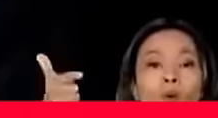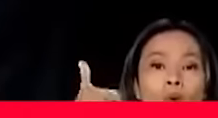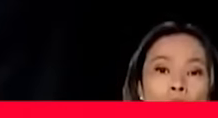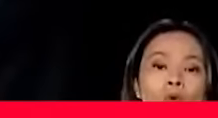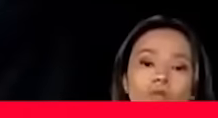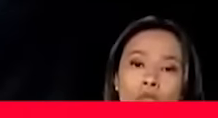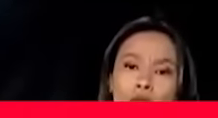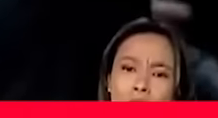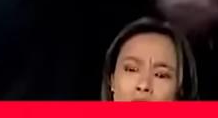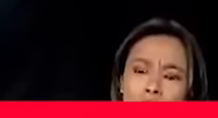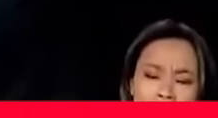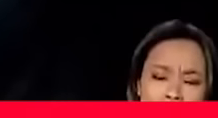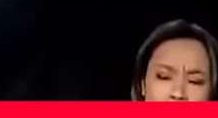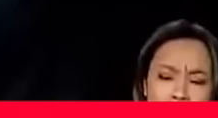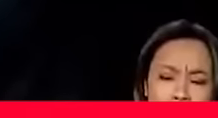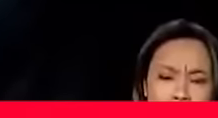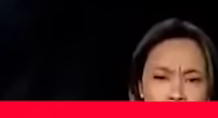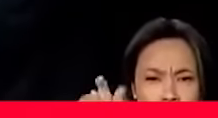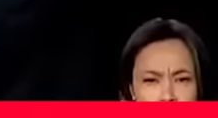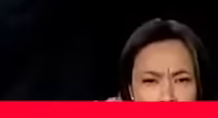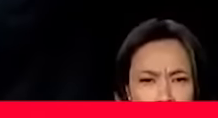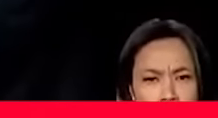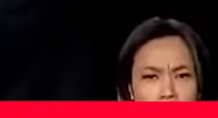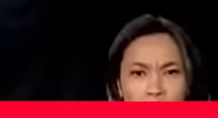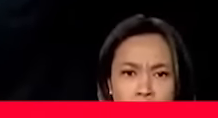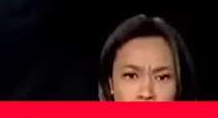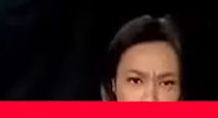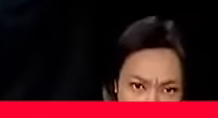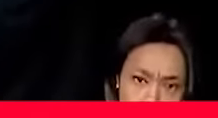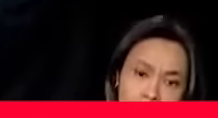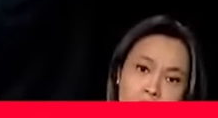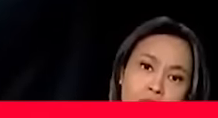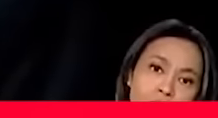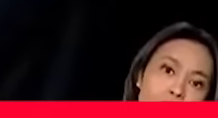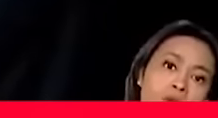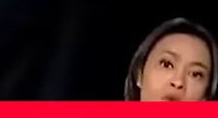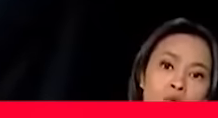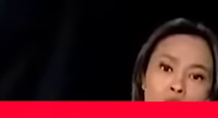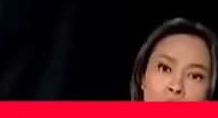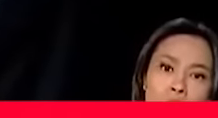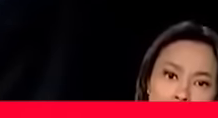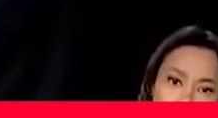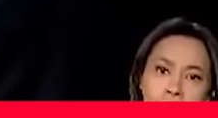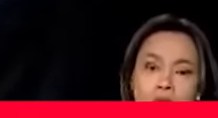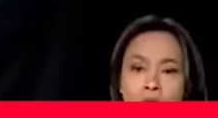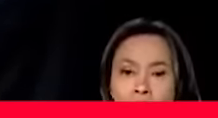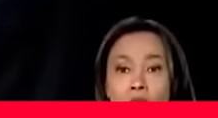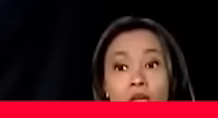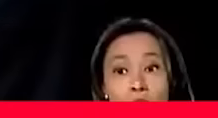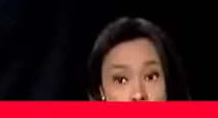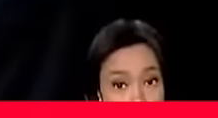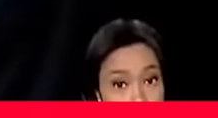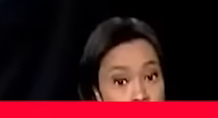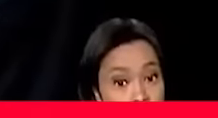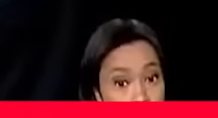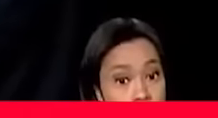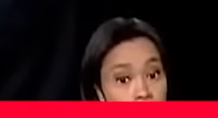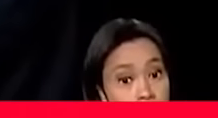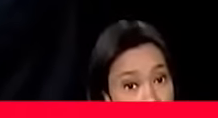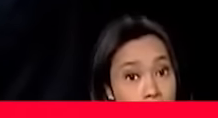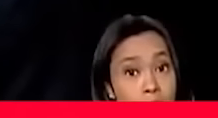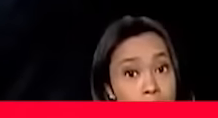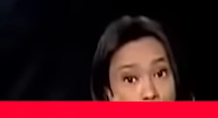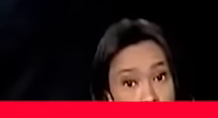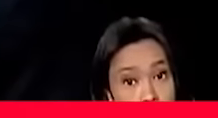envolvimento de vários dos seus ministros, inclusive o ministro Alexandre da Silveira. E eu sei que, da mesma forma como nós aqui contamos com o apoio da nossa Assembleia, o senhor